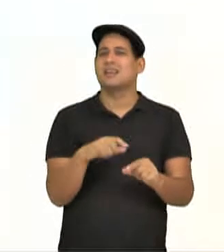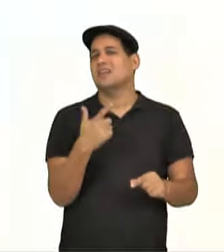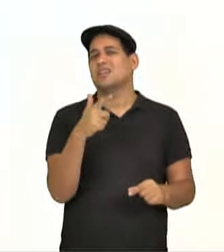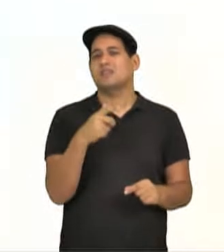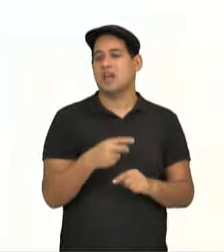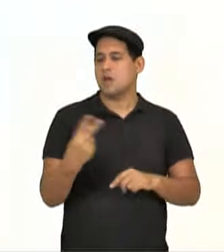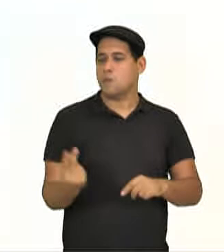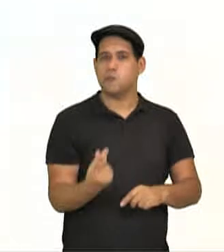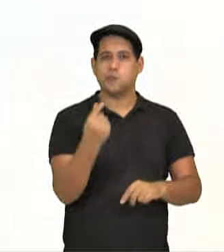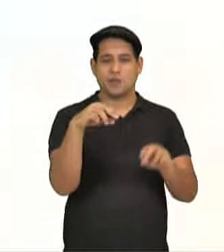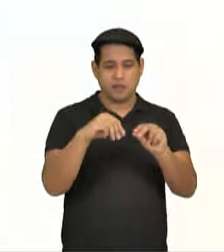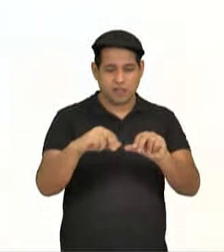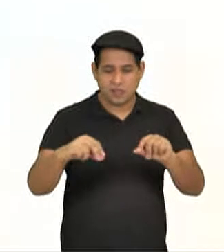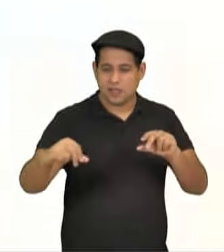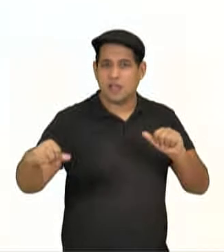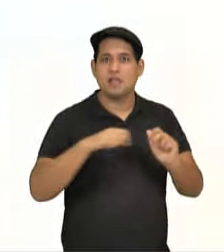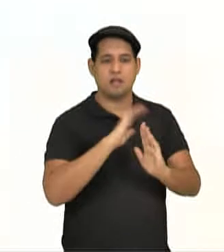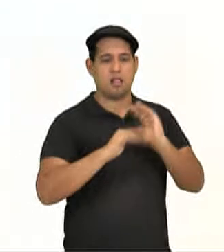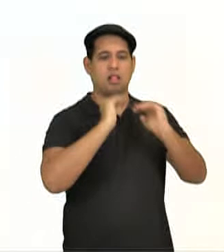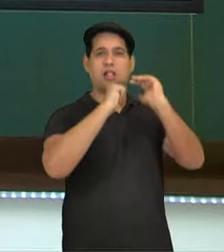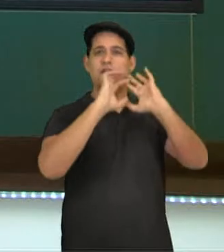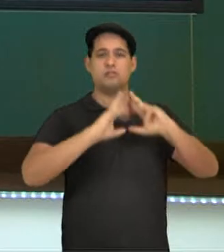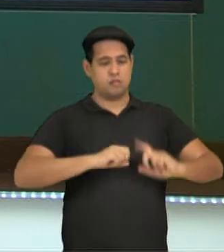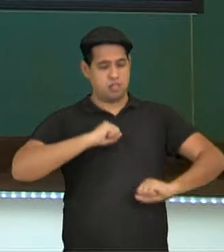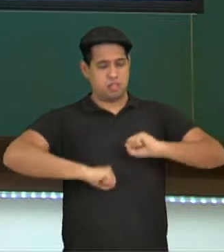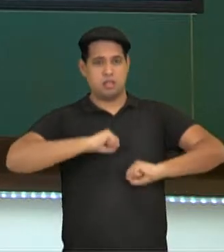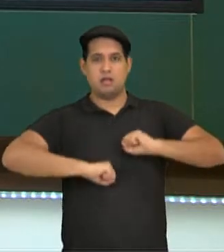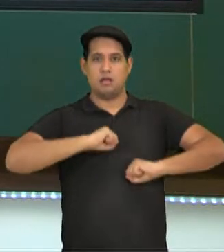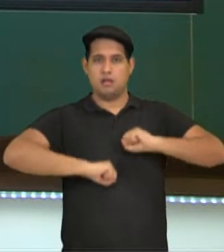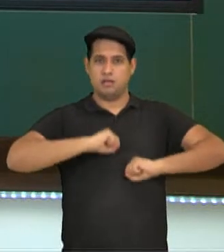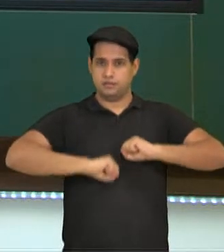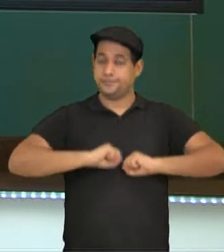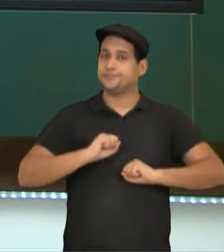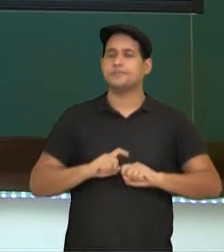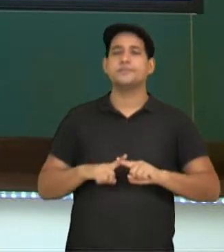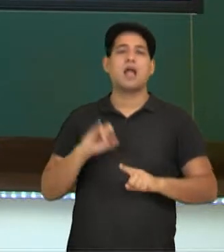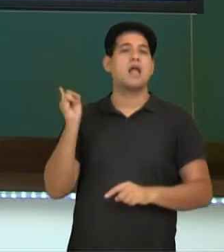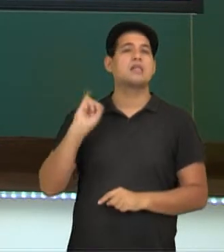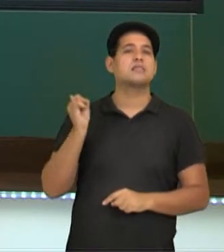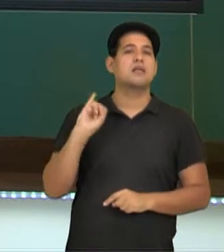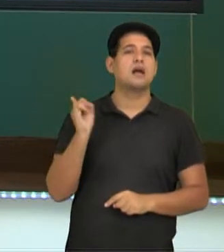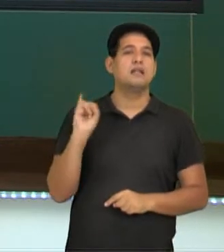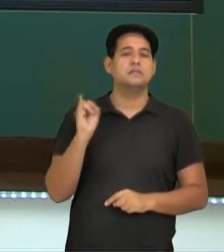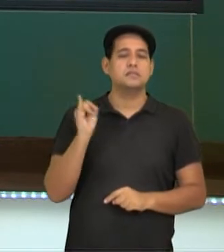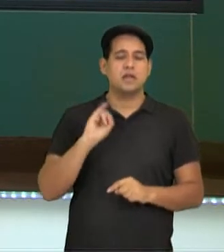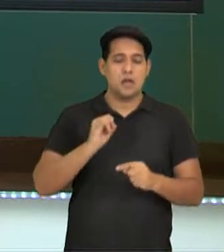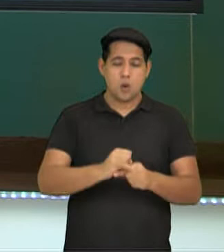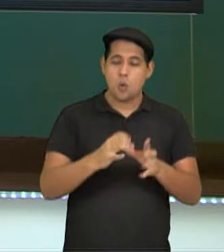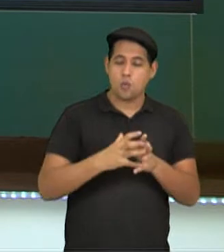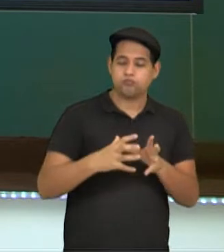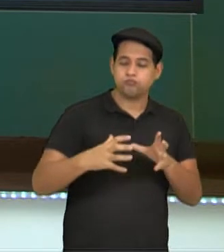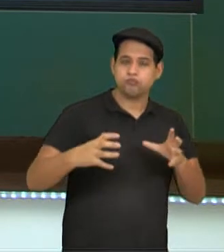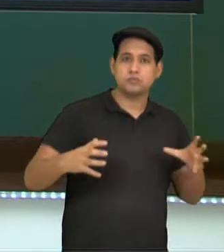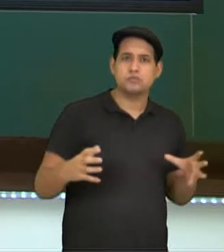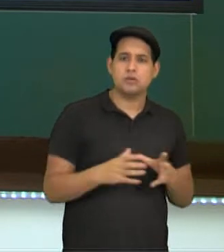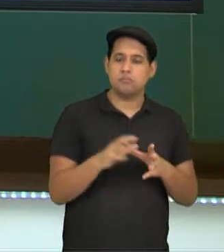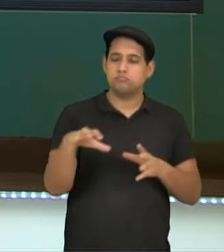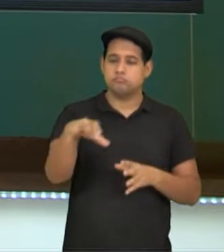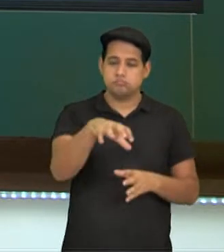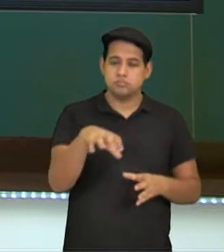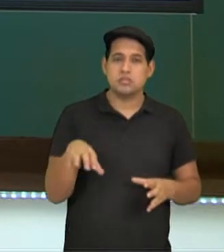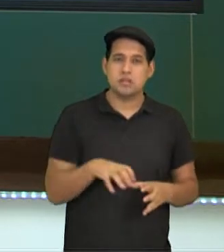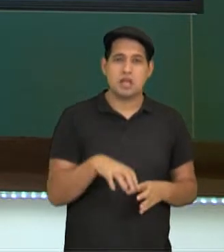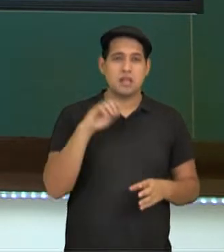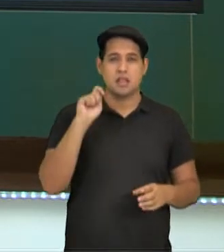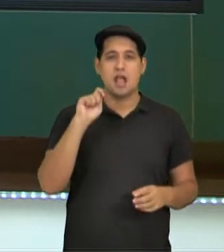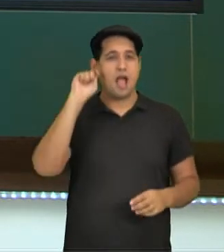ou de matéria-prima para desenvolver toda a sua indústria. A Itália ampliou suas colônias na África, invadindo a